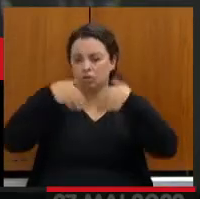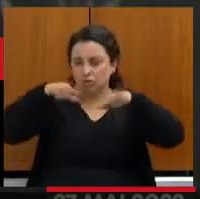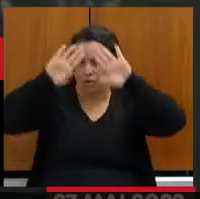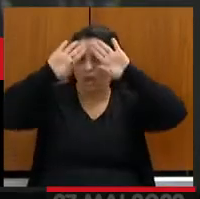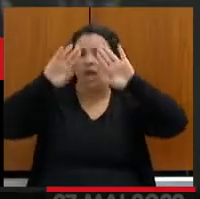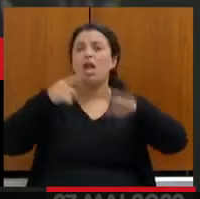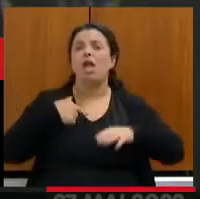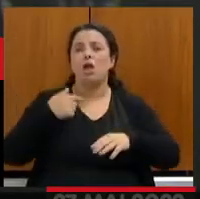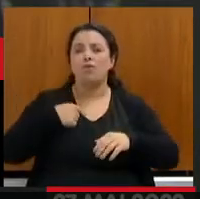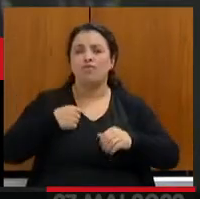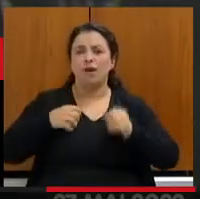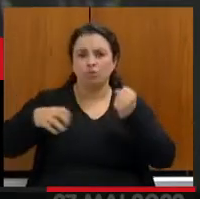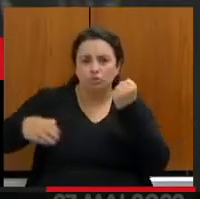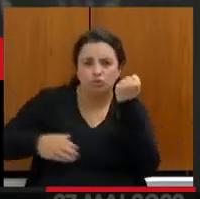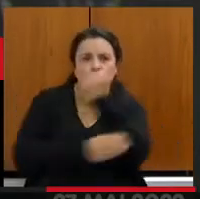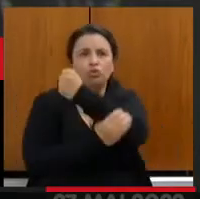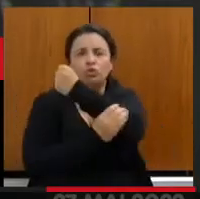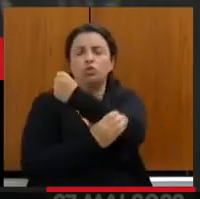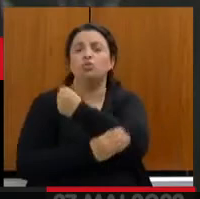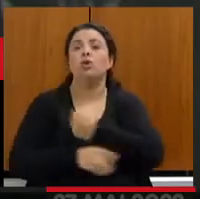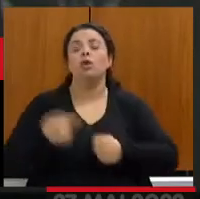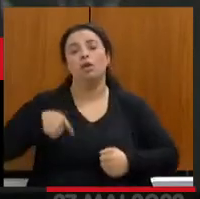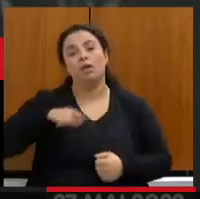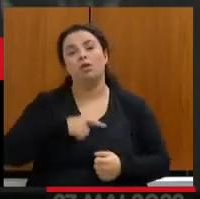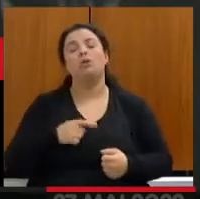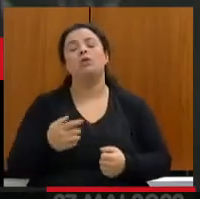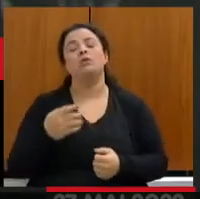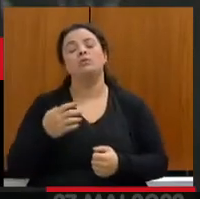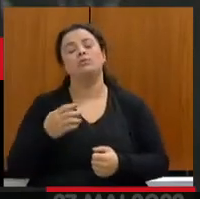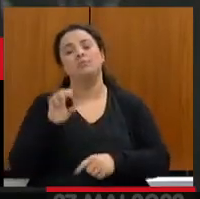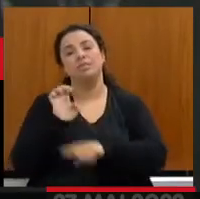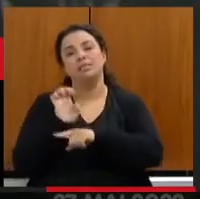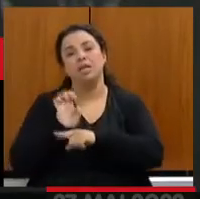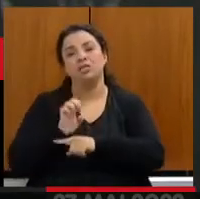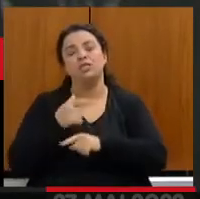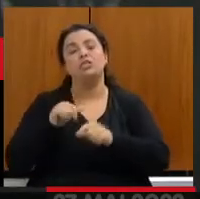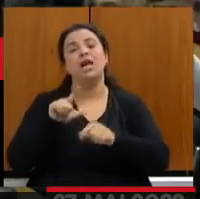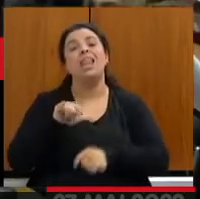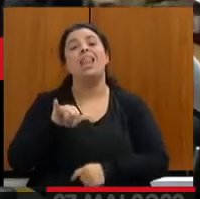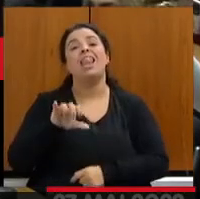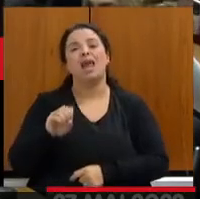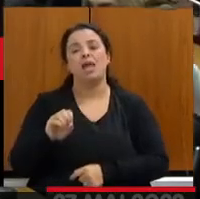então que esse estado seja Laico que ele aceite todos os corpos obrigada